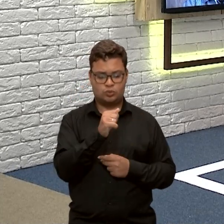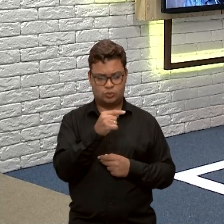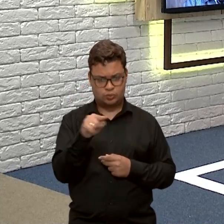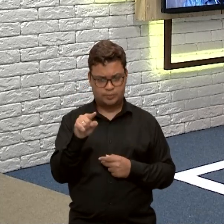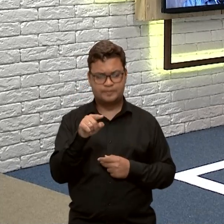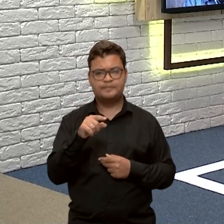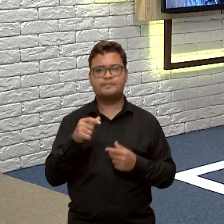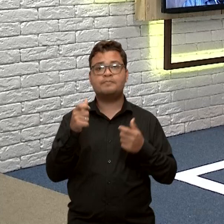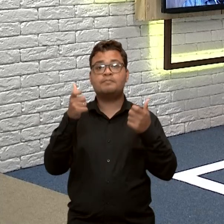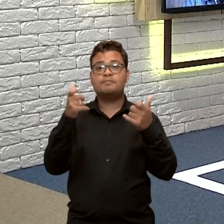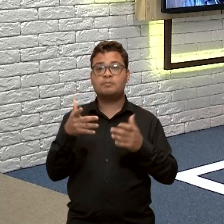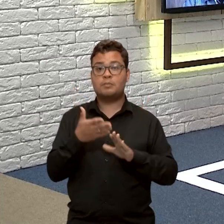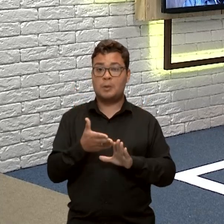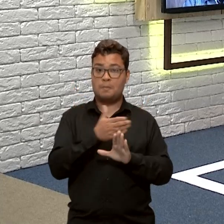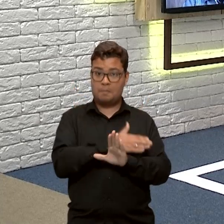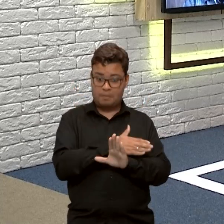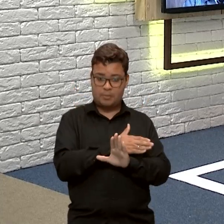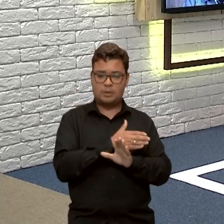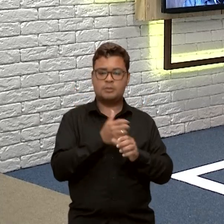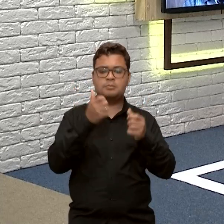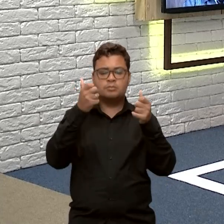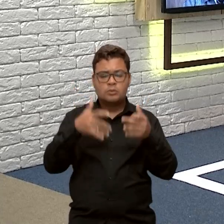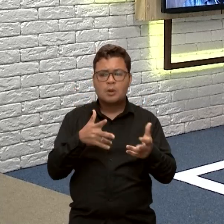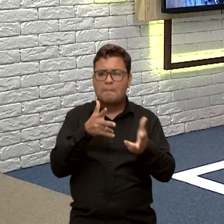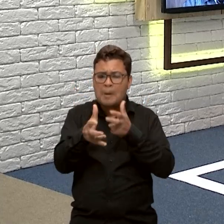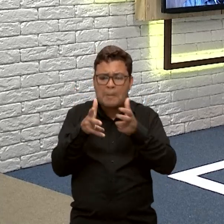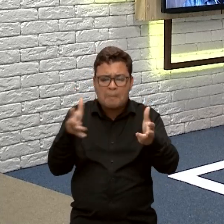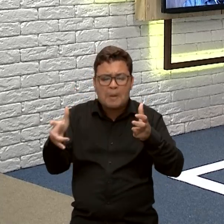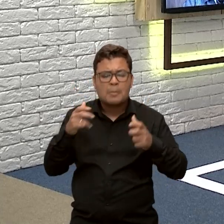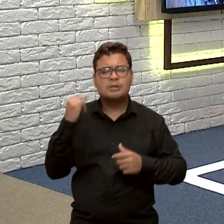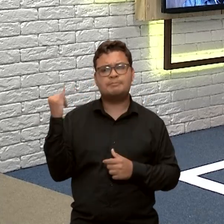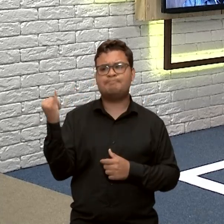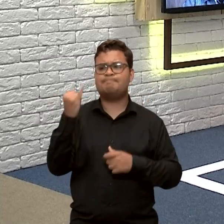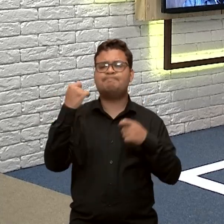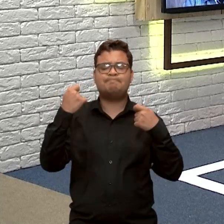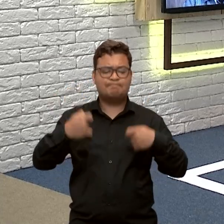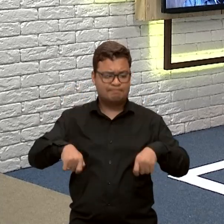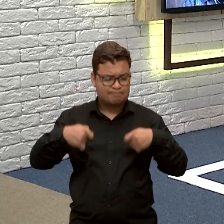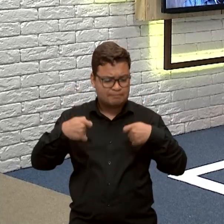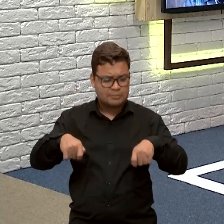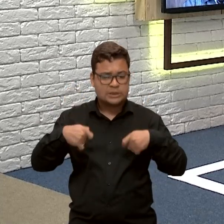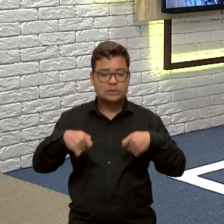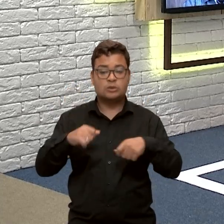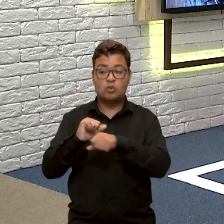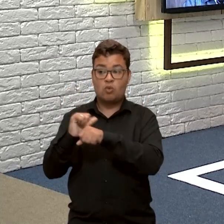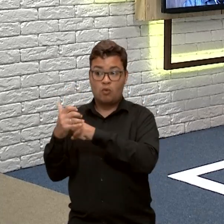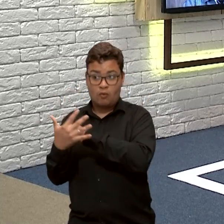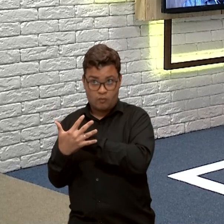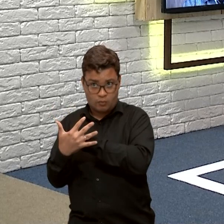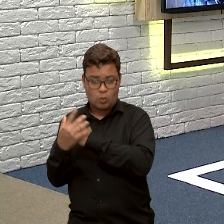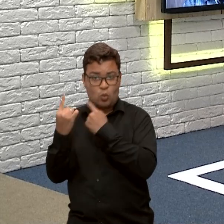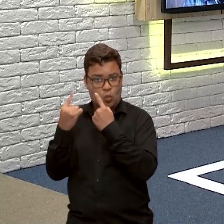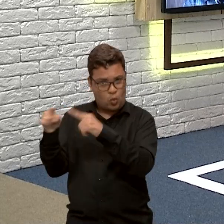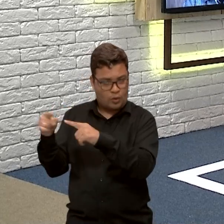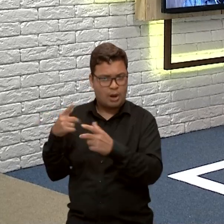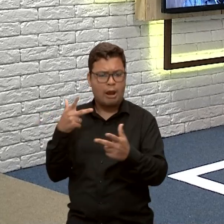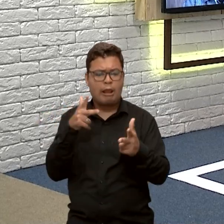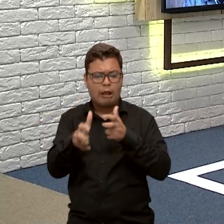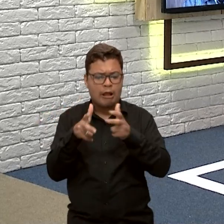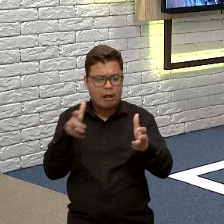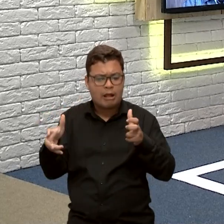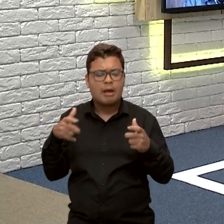nos gerou, né, o trabalho remoto tem as suas facilidades, mas também traz algumas limitações. A gente pede desculpa aí pelos problemas